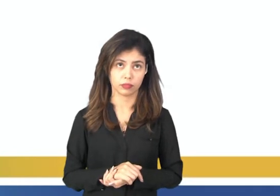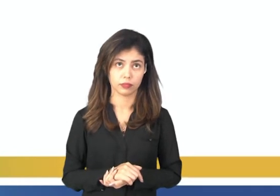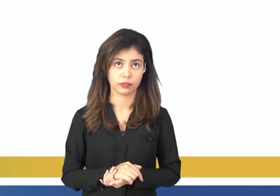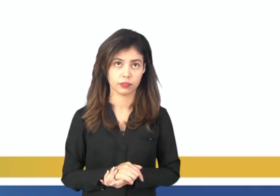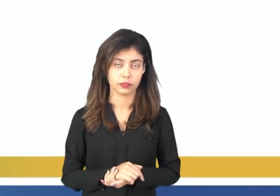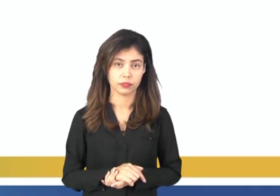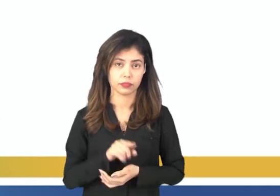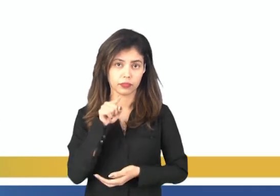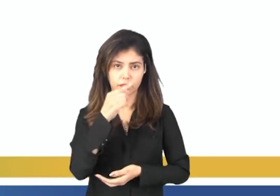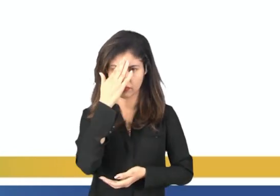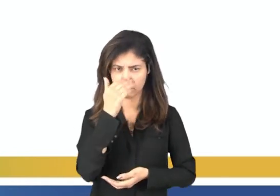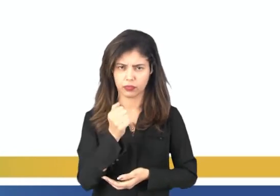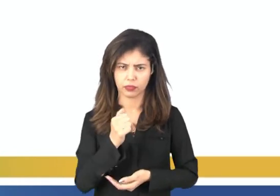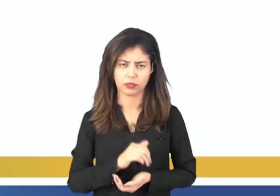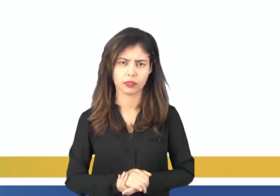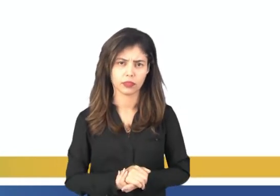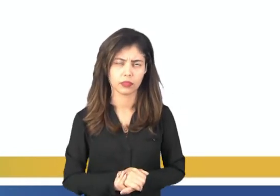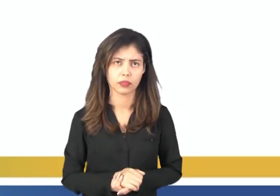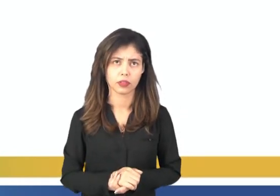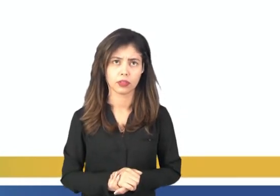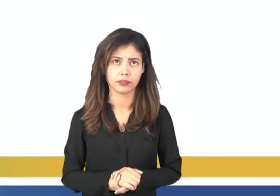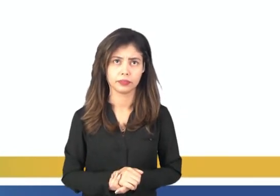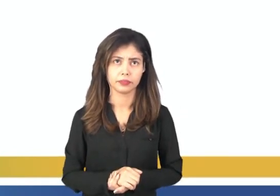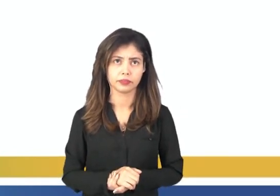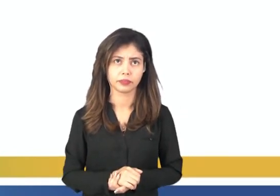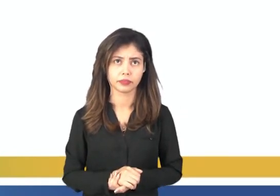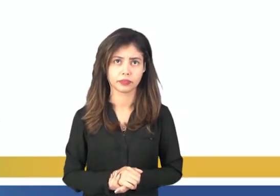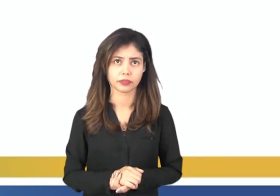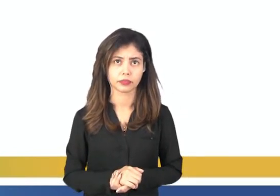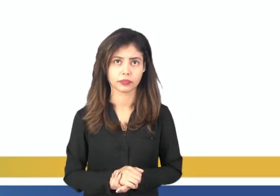E aí vocês saberiam classificar